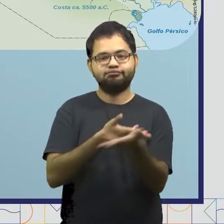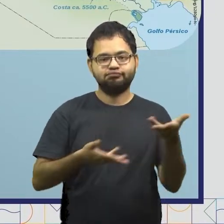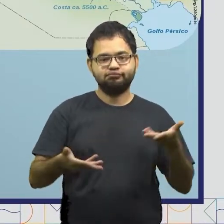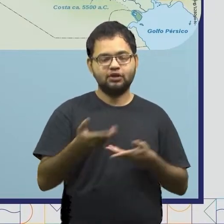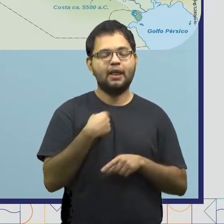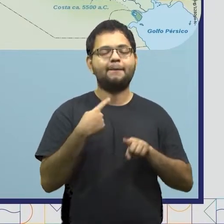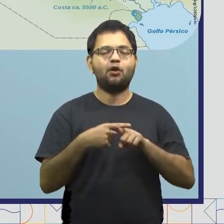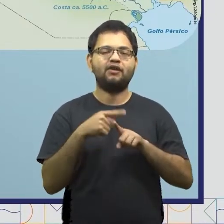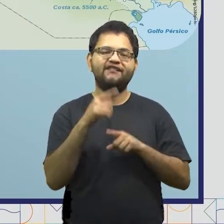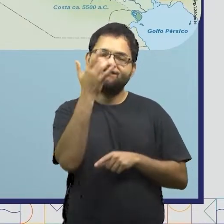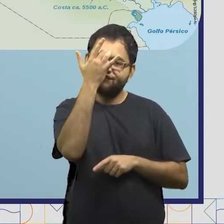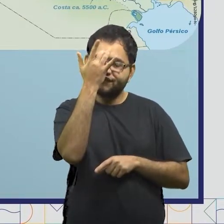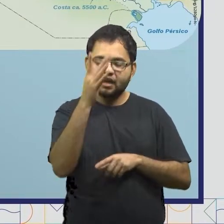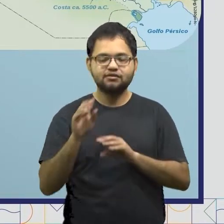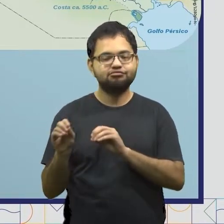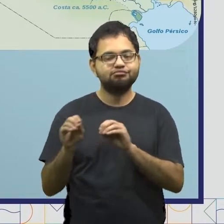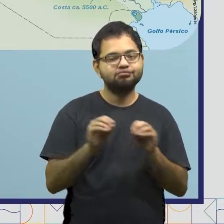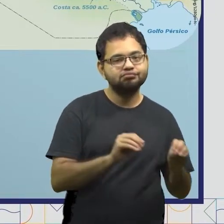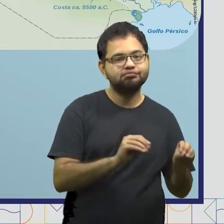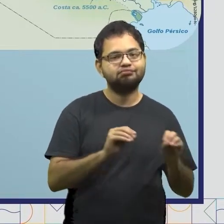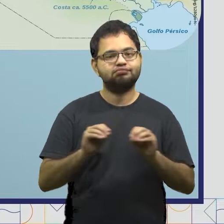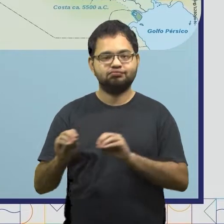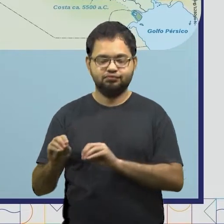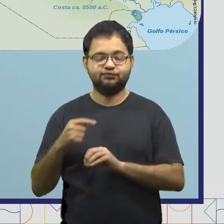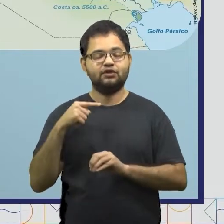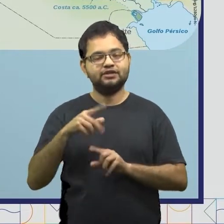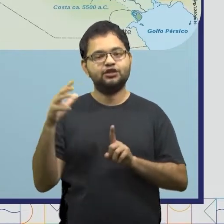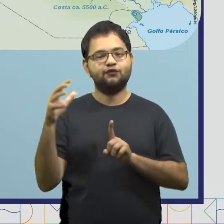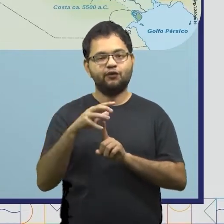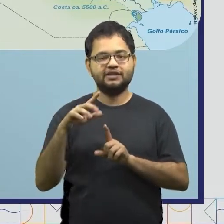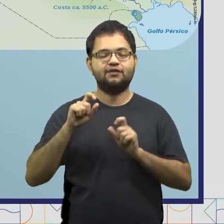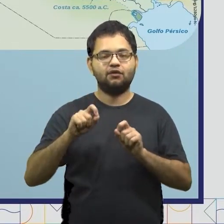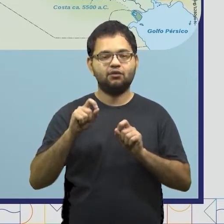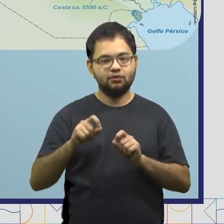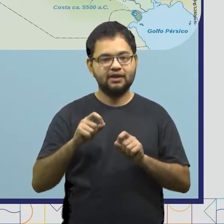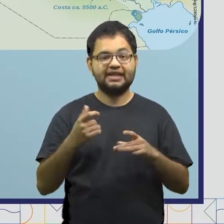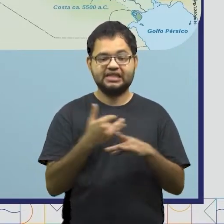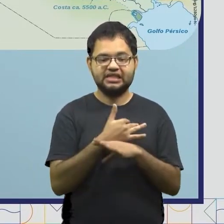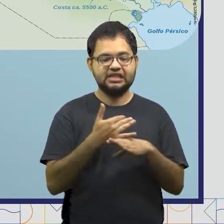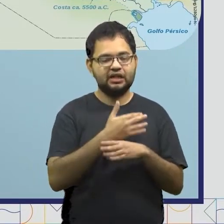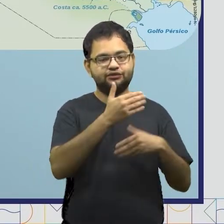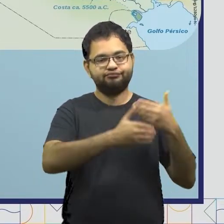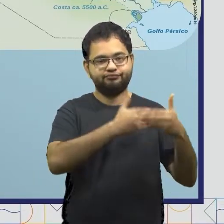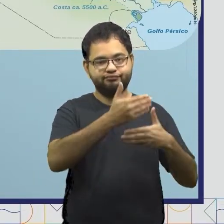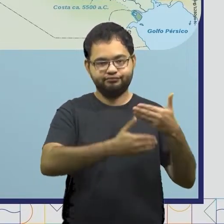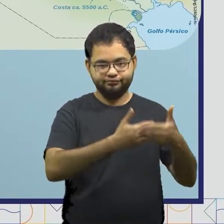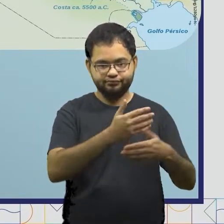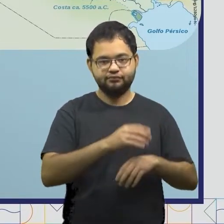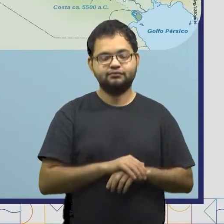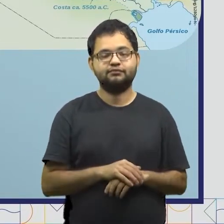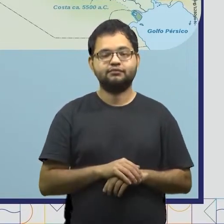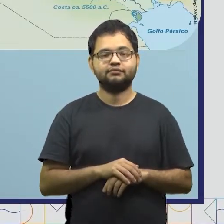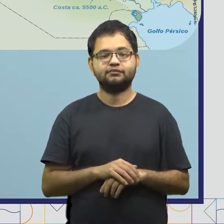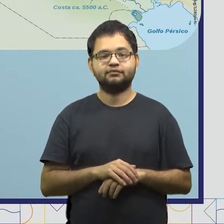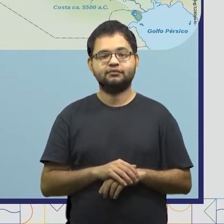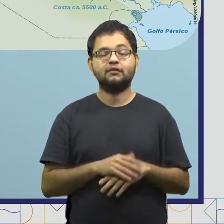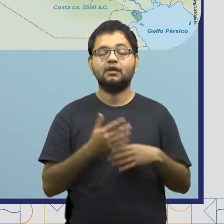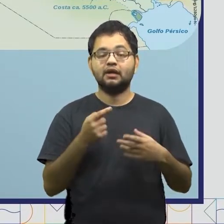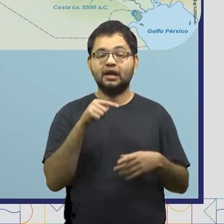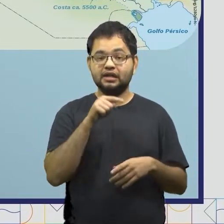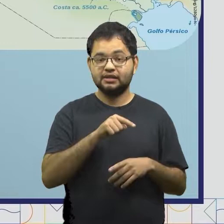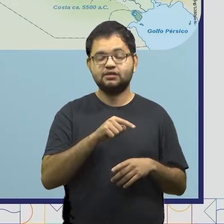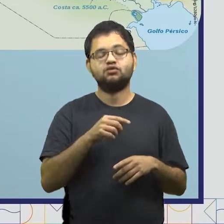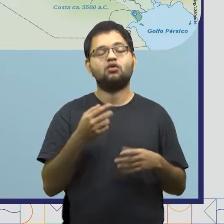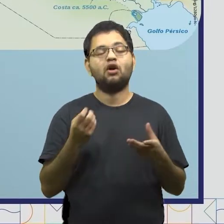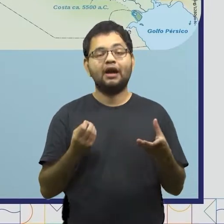fácil se deslocar no território o que contribui a com o desenvolvimento das cidades a carência fez com que